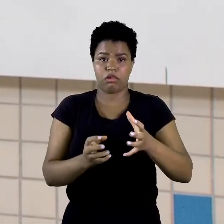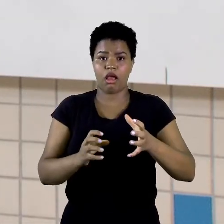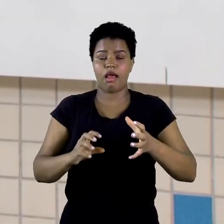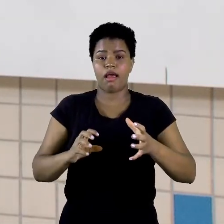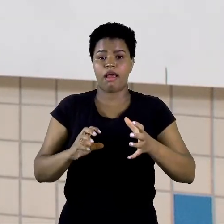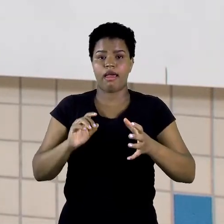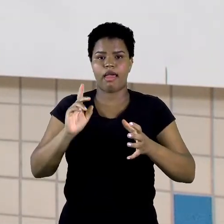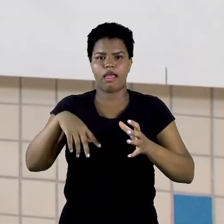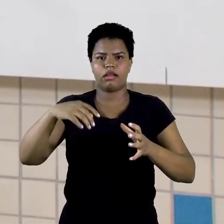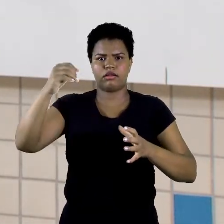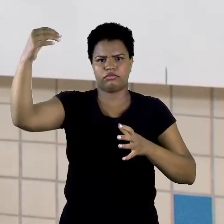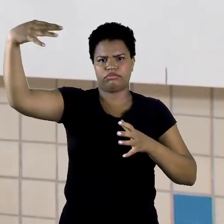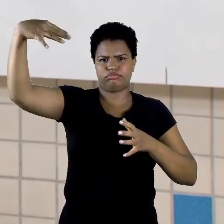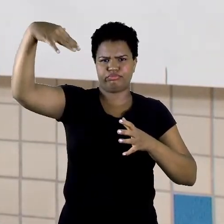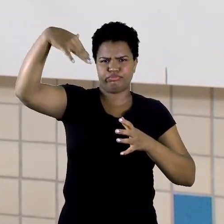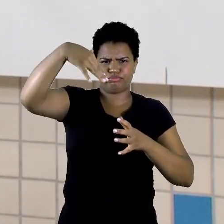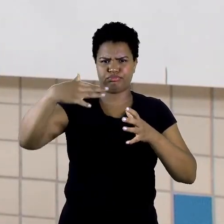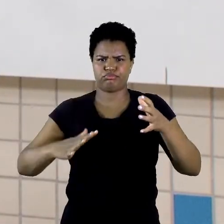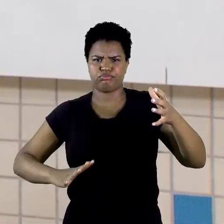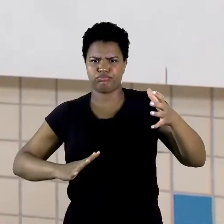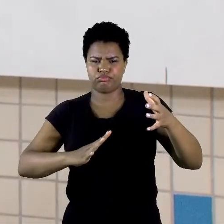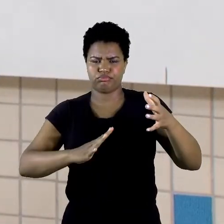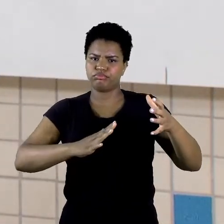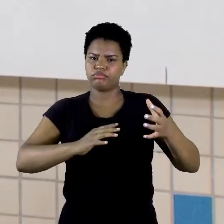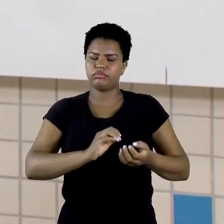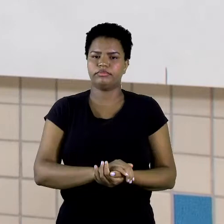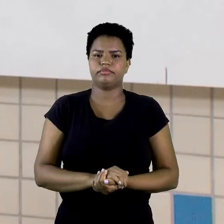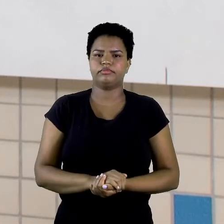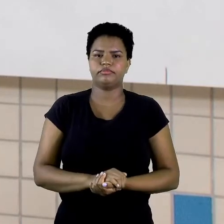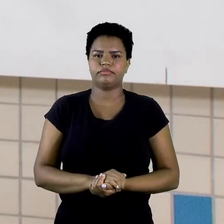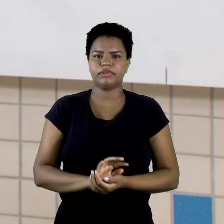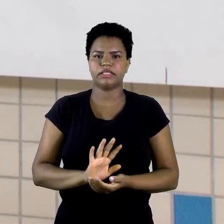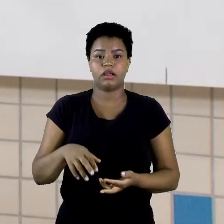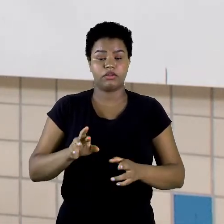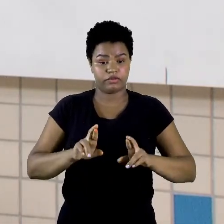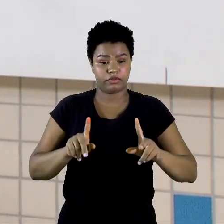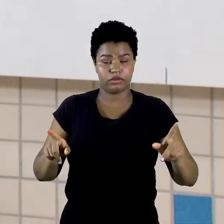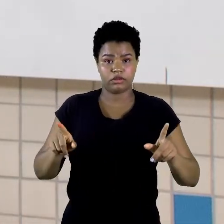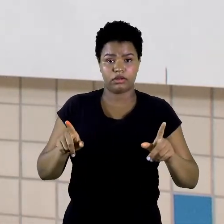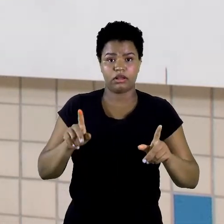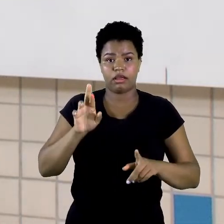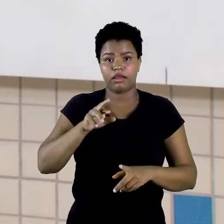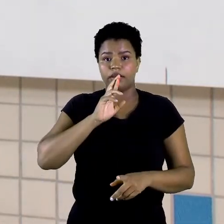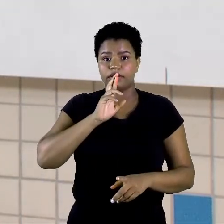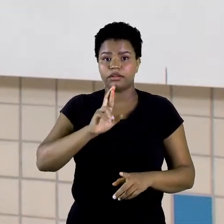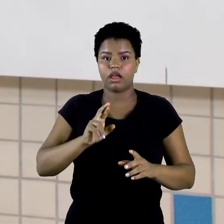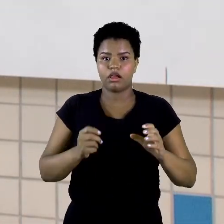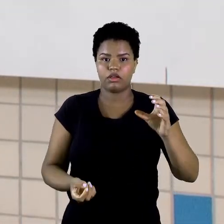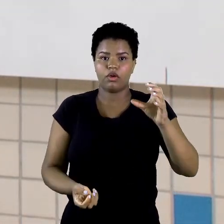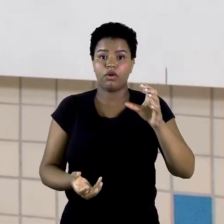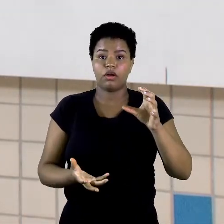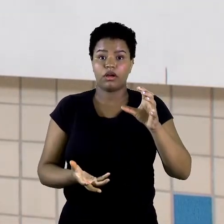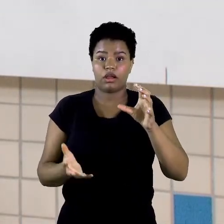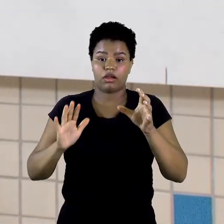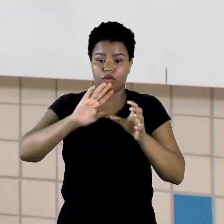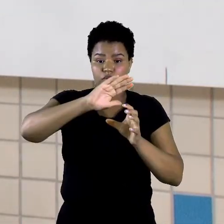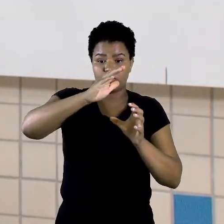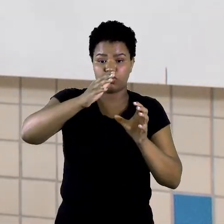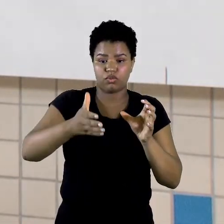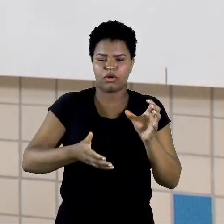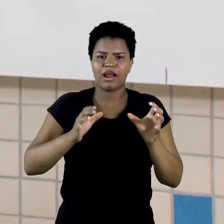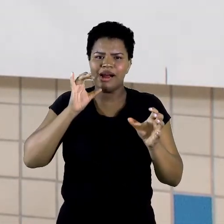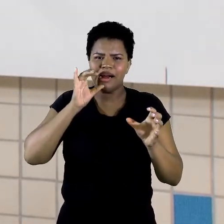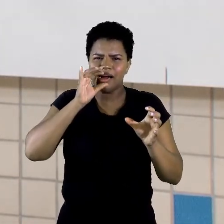inclinados. Essa diferença, pessoal, resulta em diferenças de aquecimento da superfície. A inclinação do